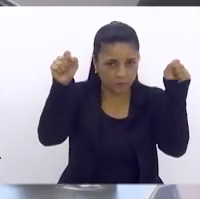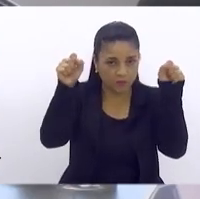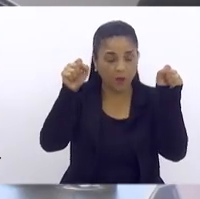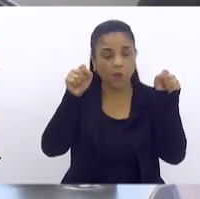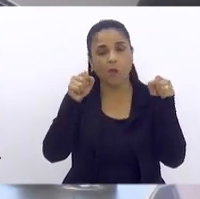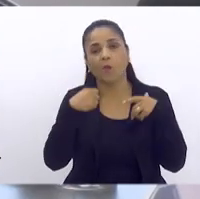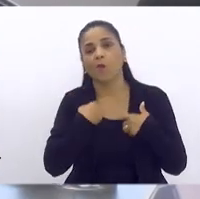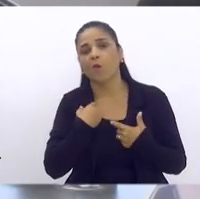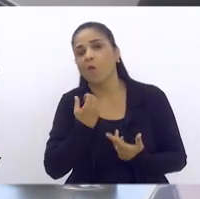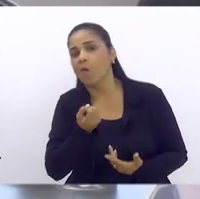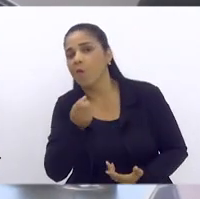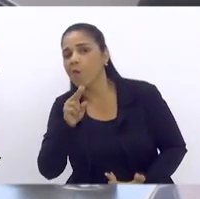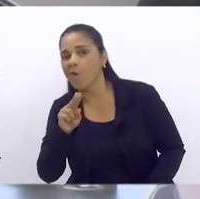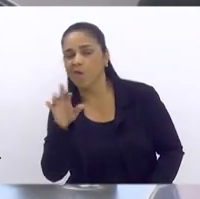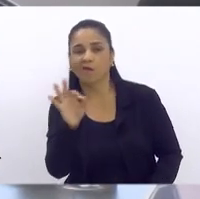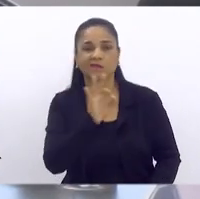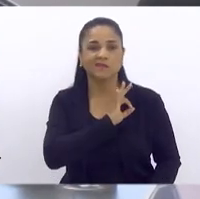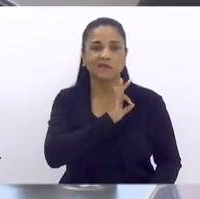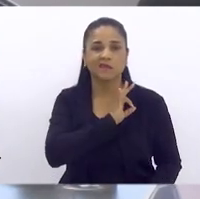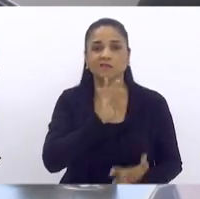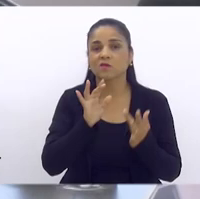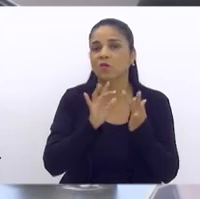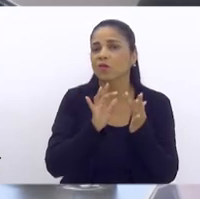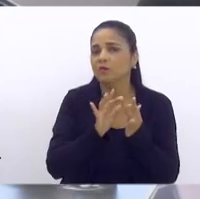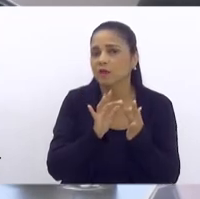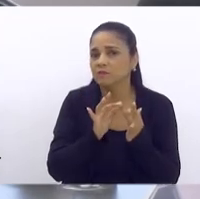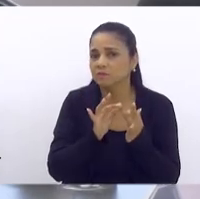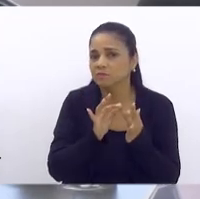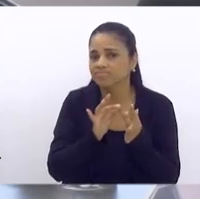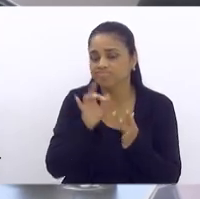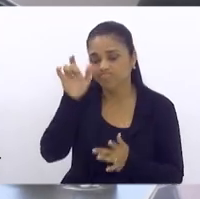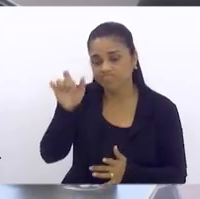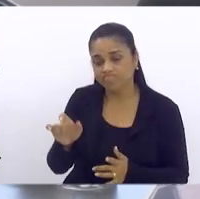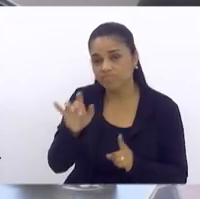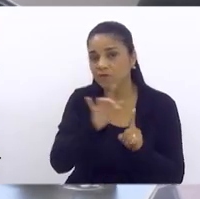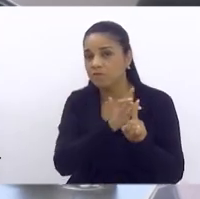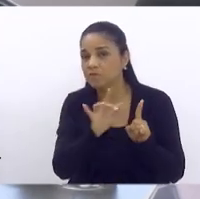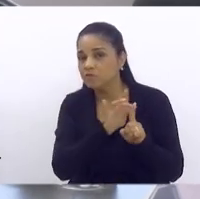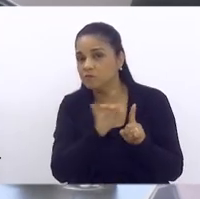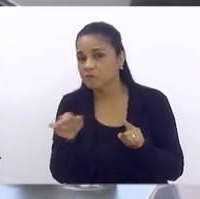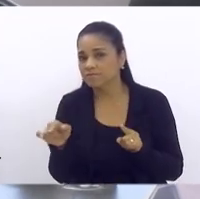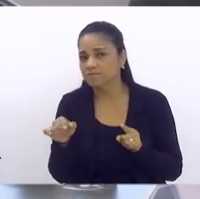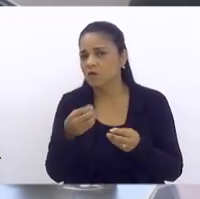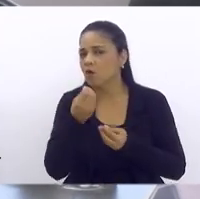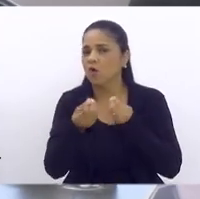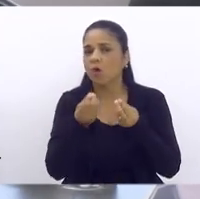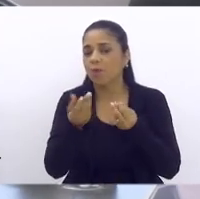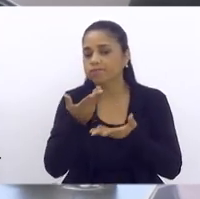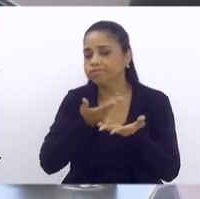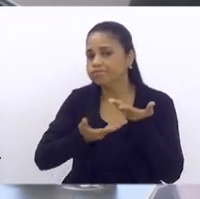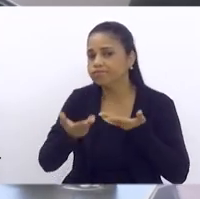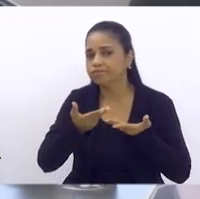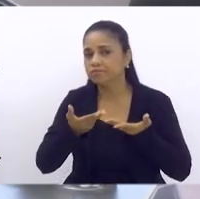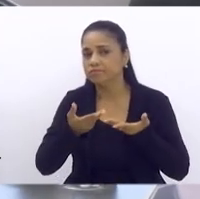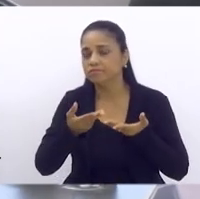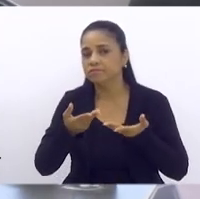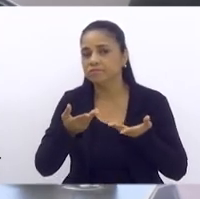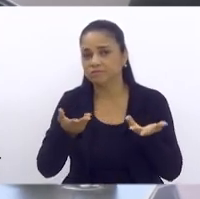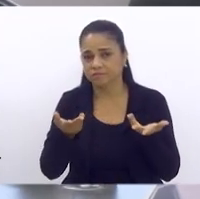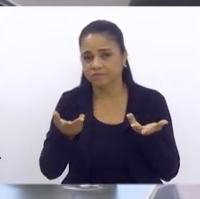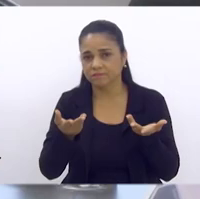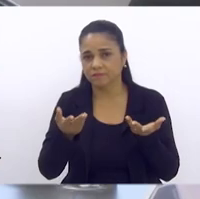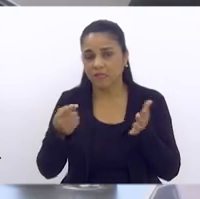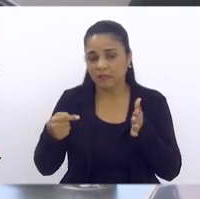contato com ela? Como é que é essa, esse retorno? Ou a sua denúncia,